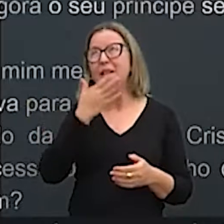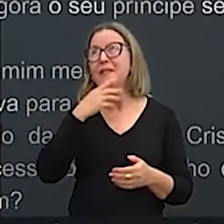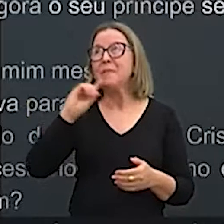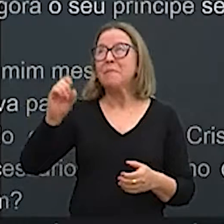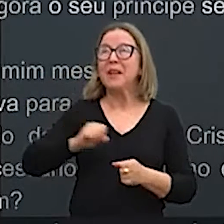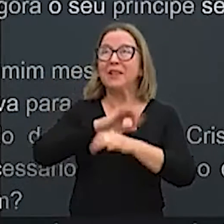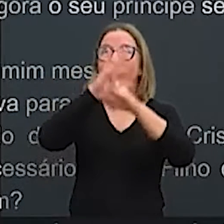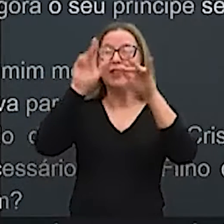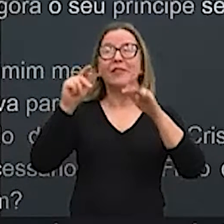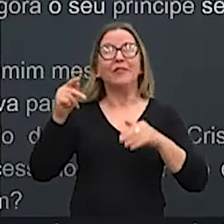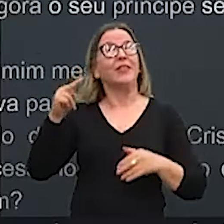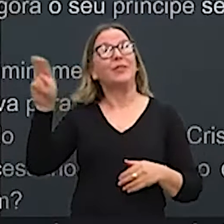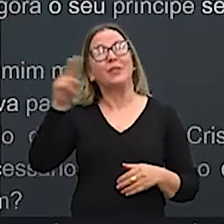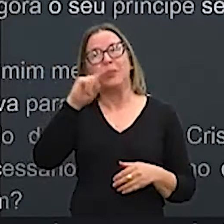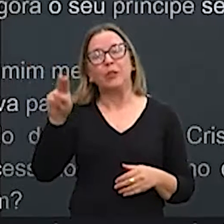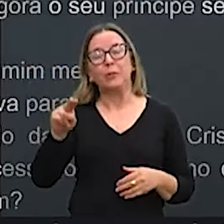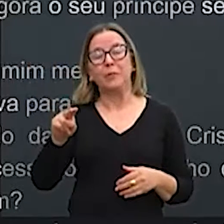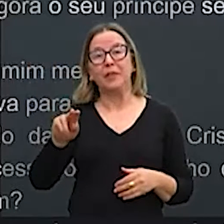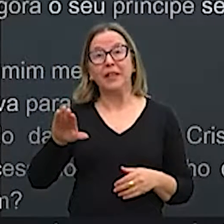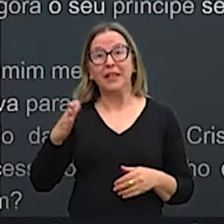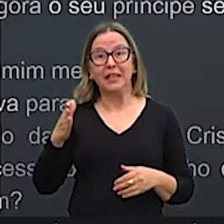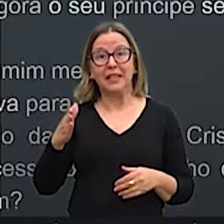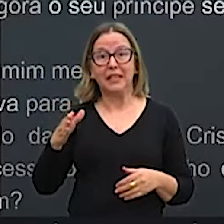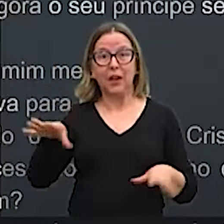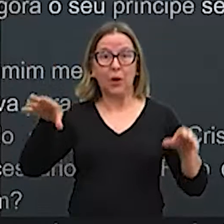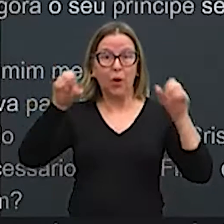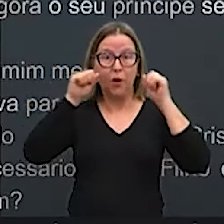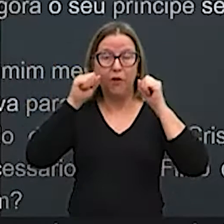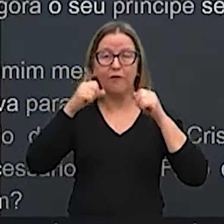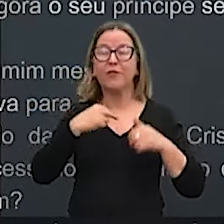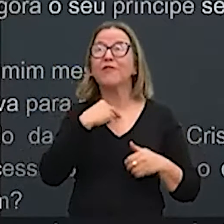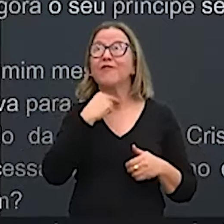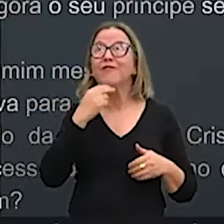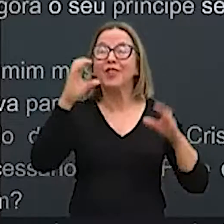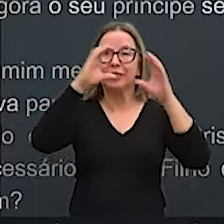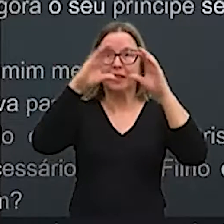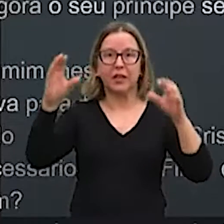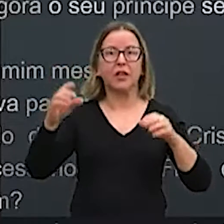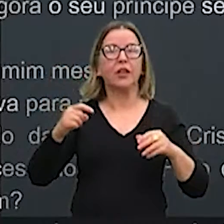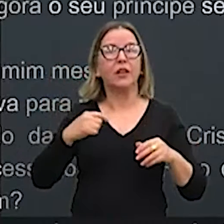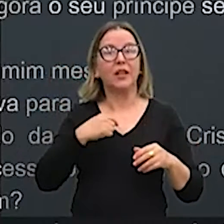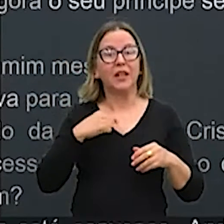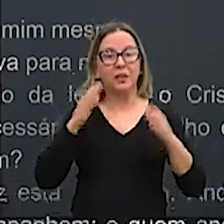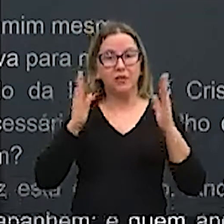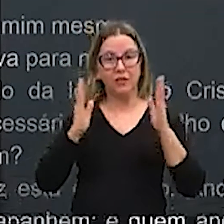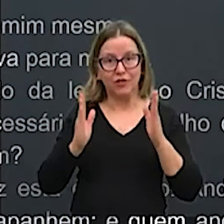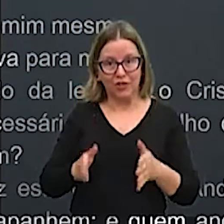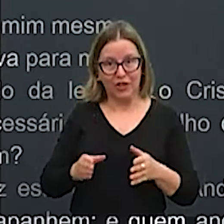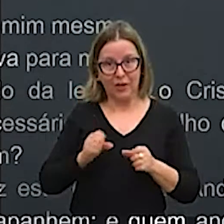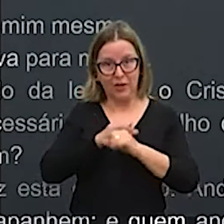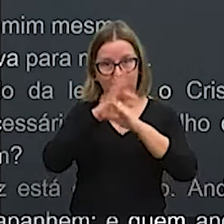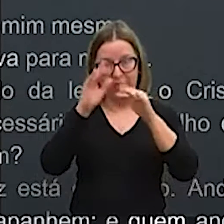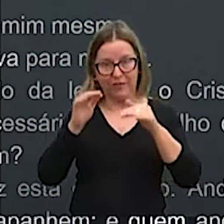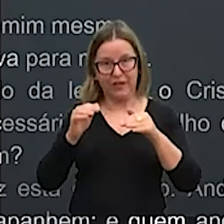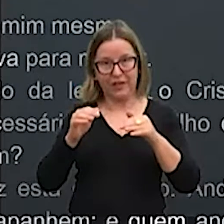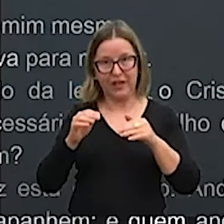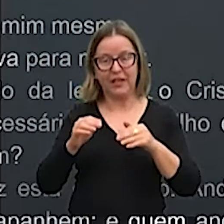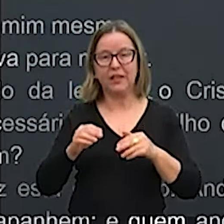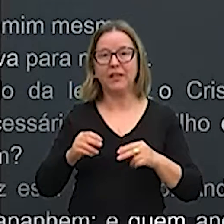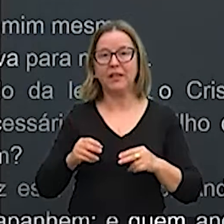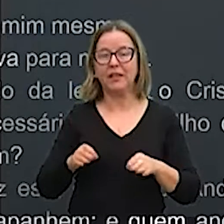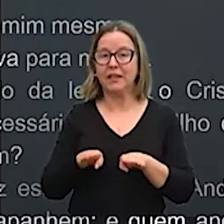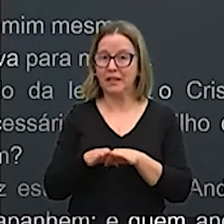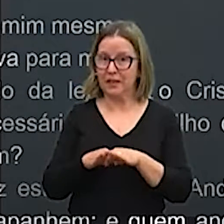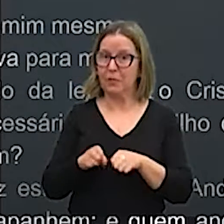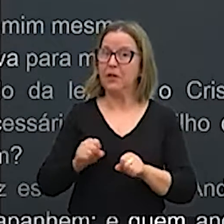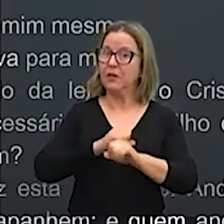uma voz do céu. Eu já o glorifiquei e ainda o glorificarei. A multidão, pois, que estava